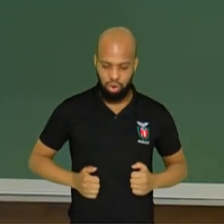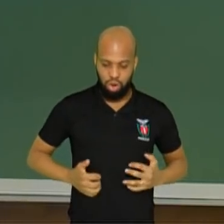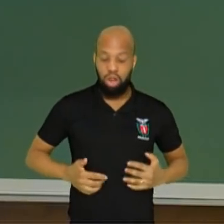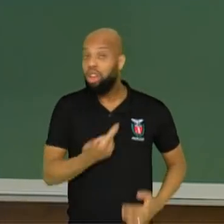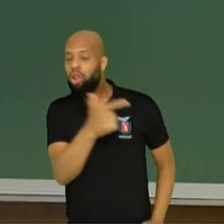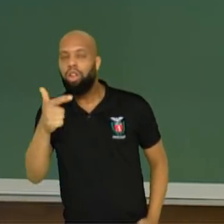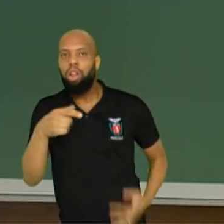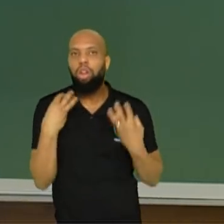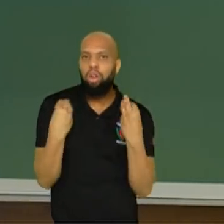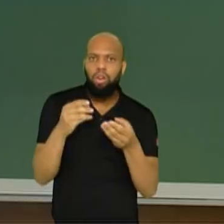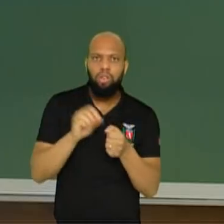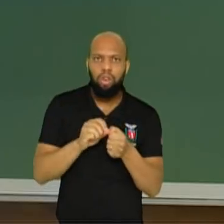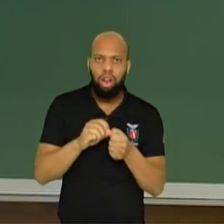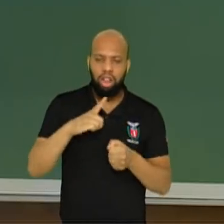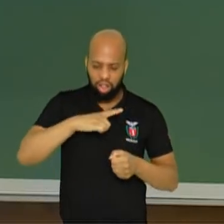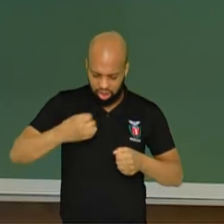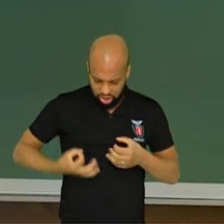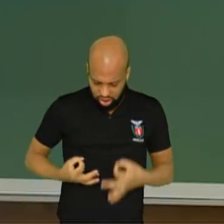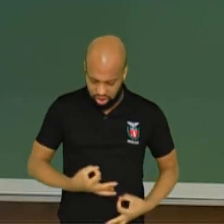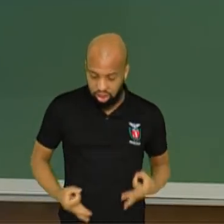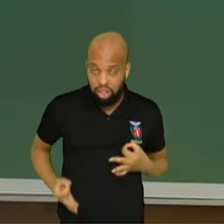das aberturas dos poros.